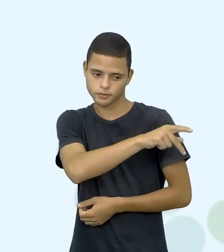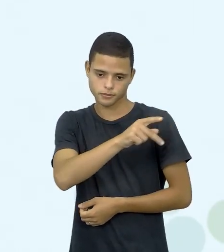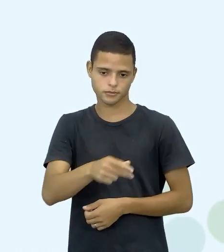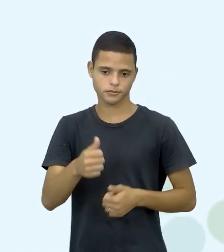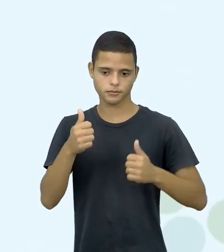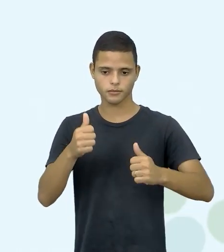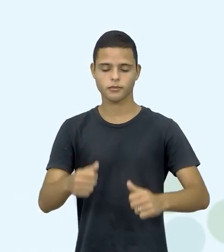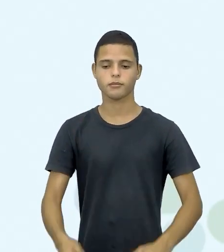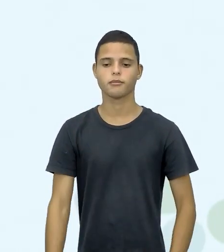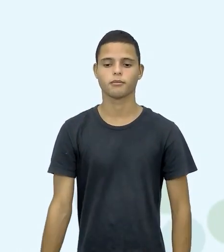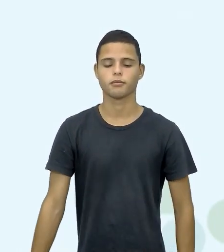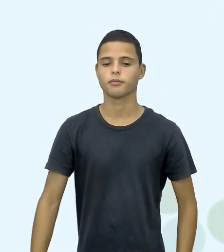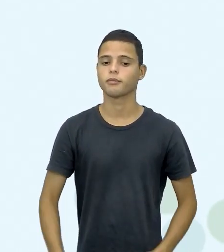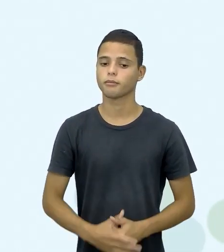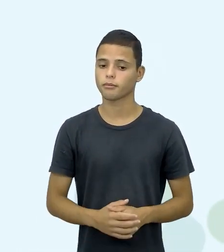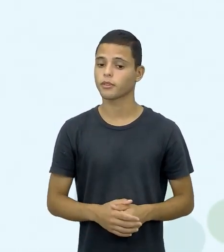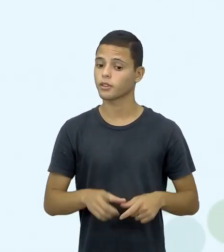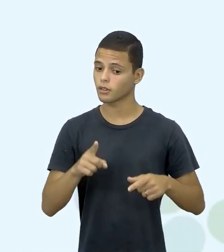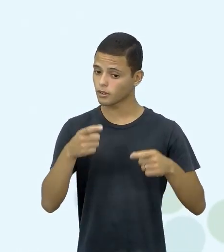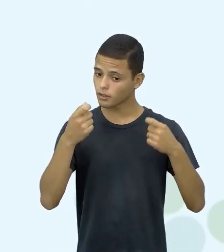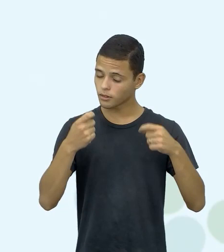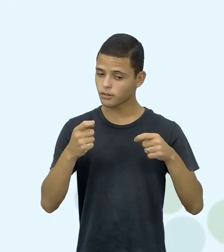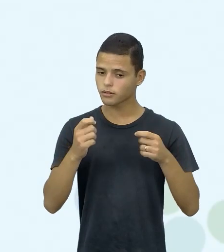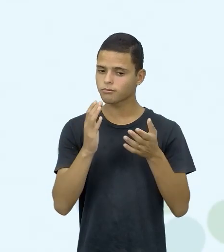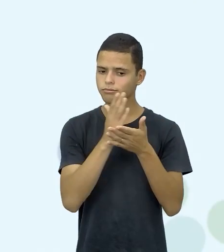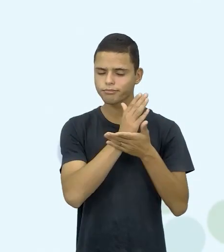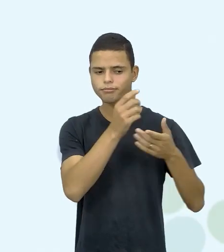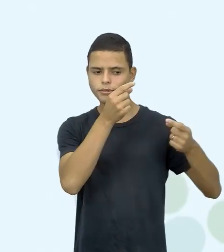tá bom? Para atender o eixo, vocês terão que fazer algumas